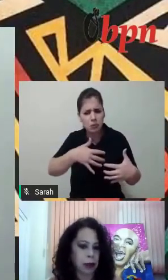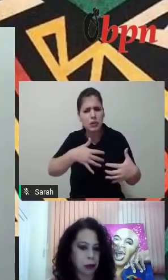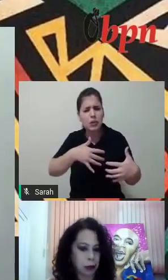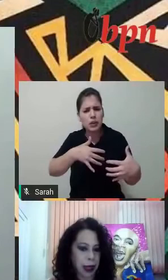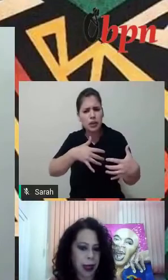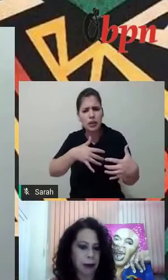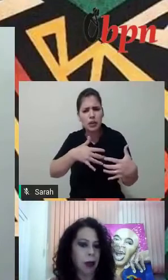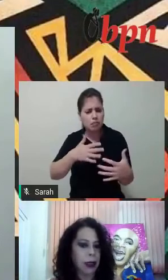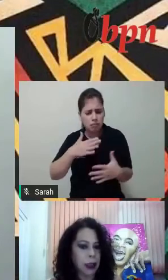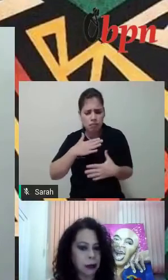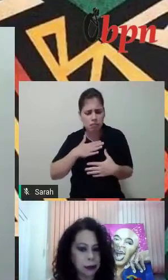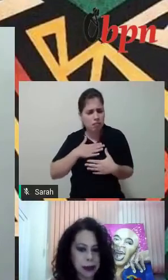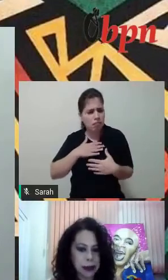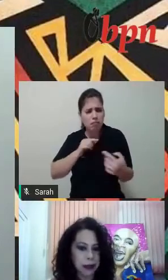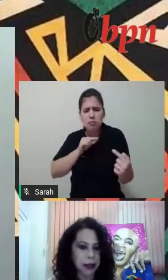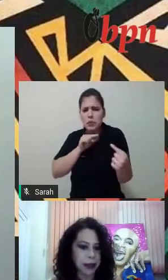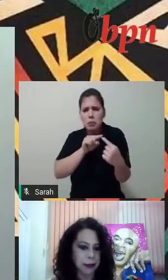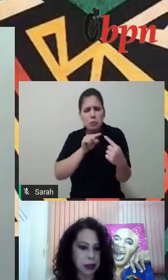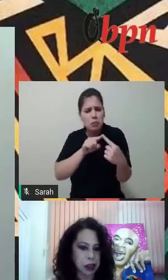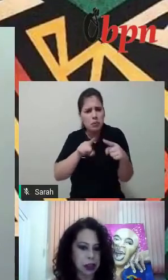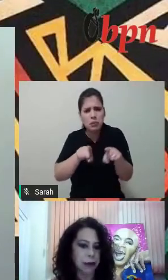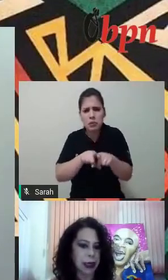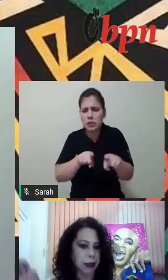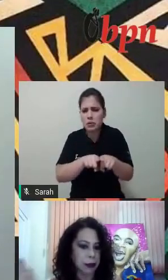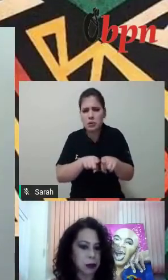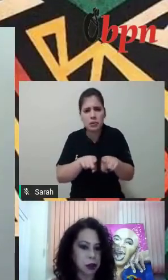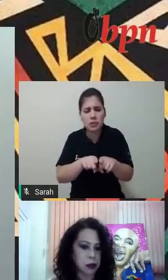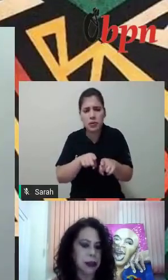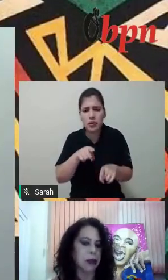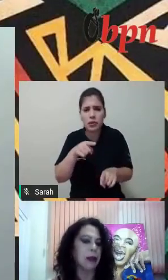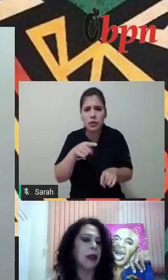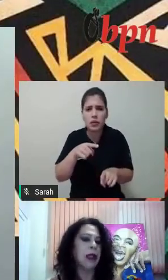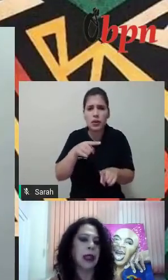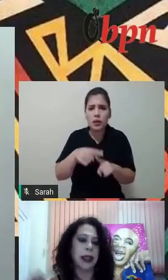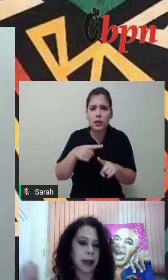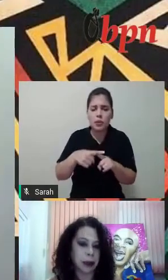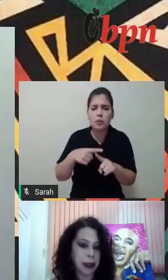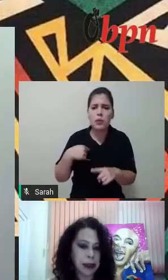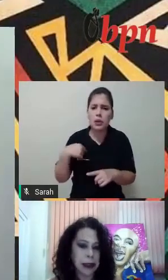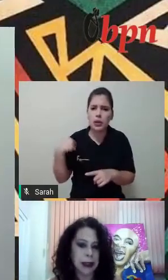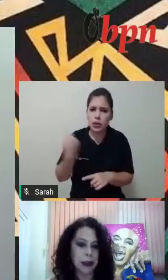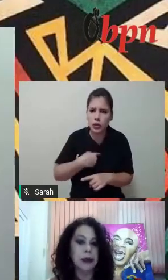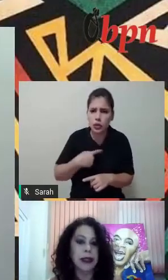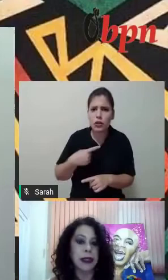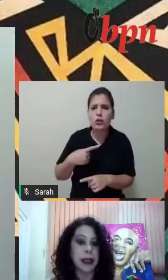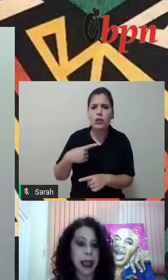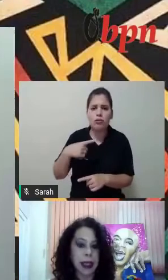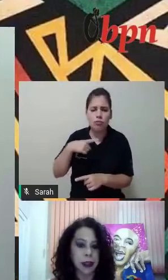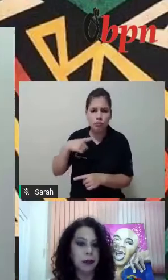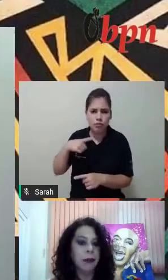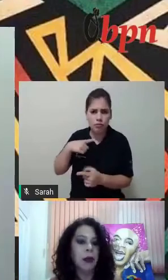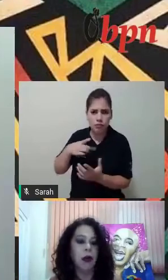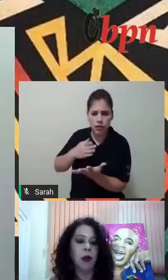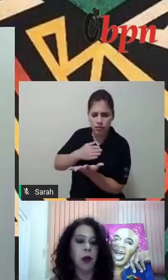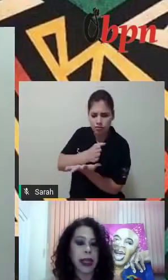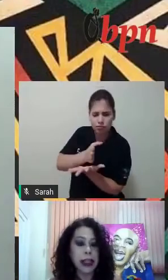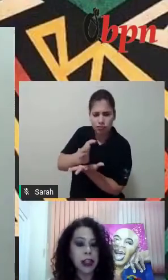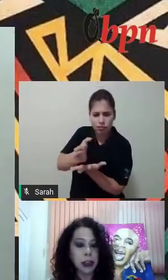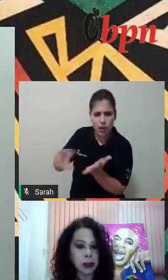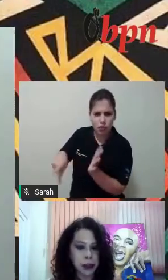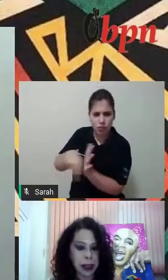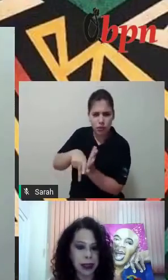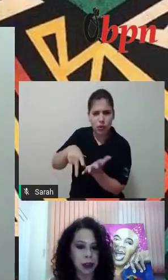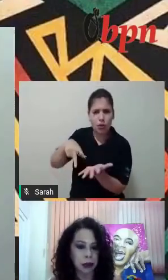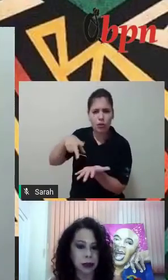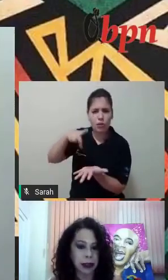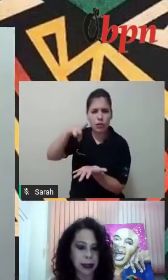africano, que para nós que desenvolvemos o pajubá, uma língua específica das travestis que trabalham na prostituição, que trabalham na